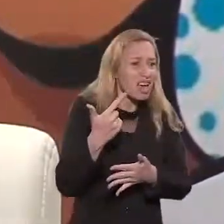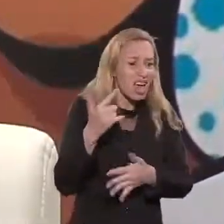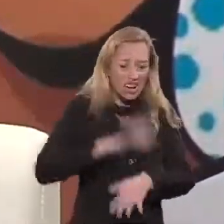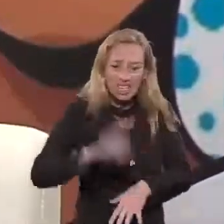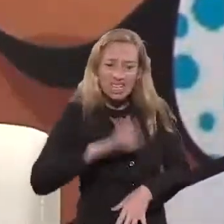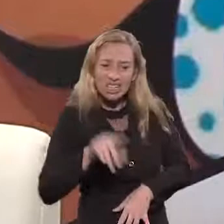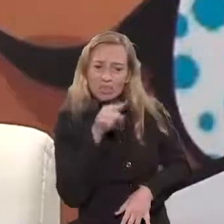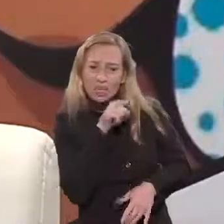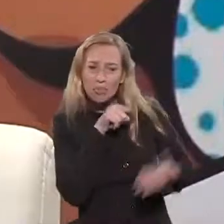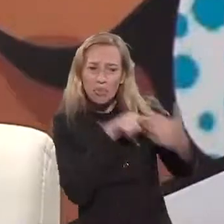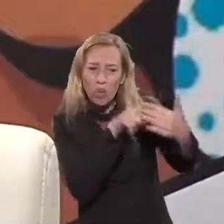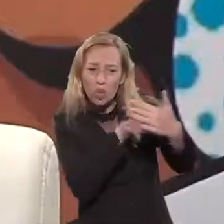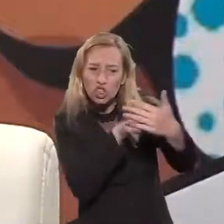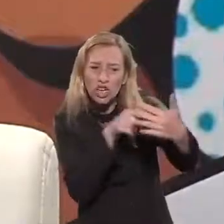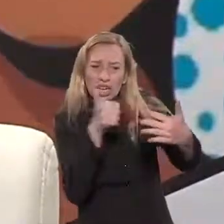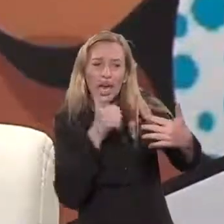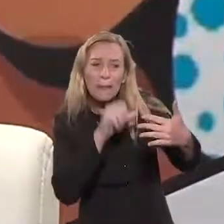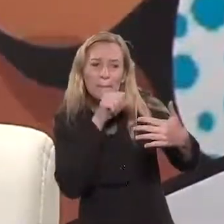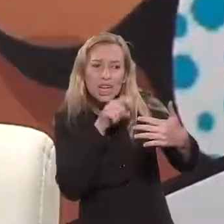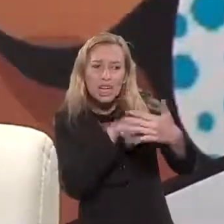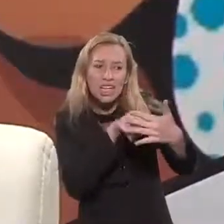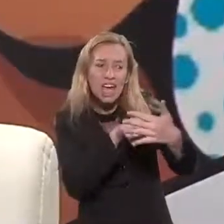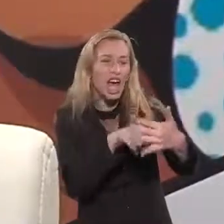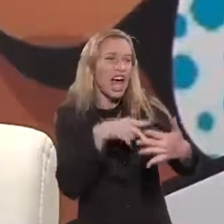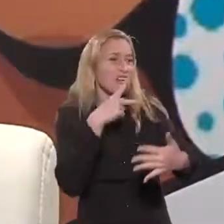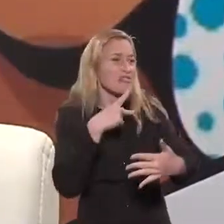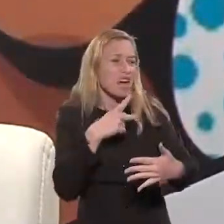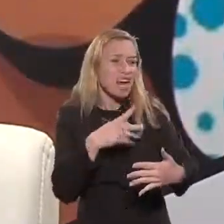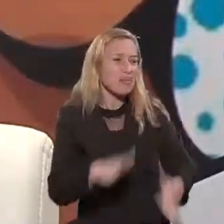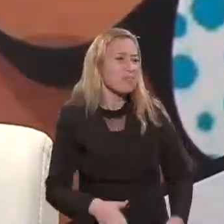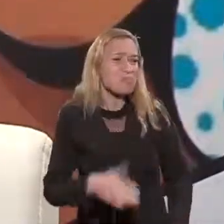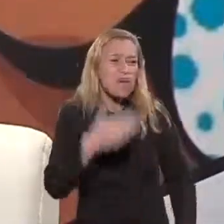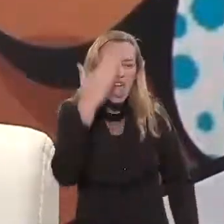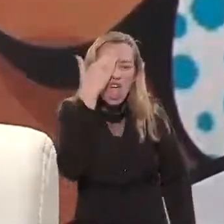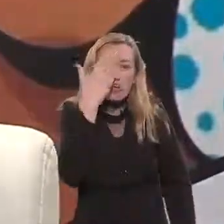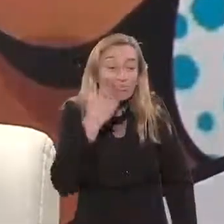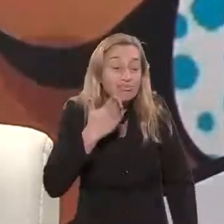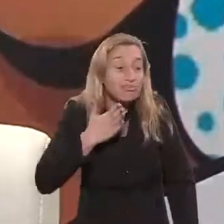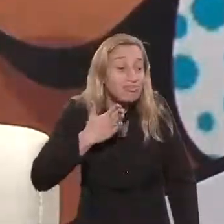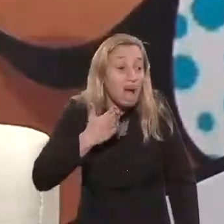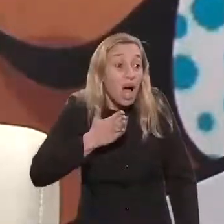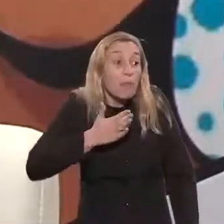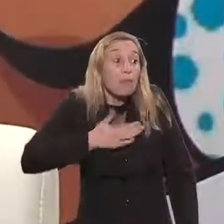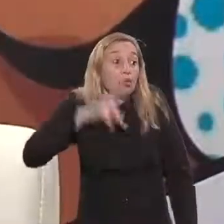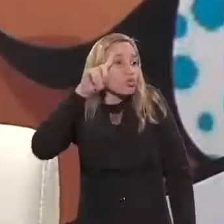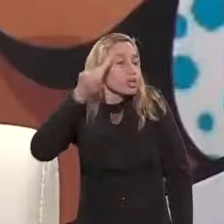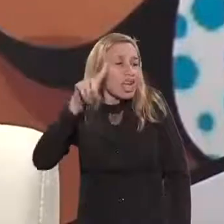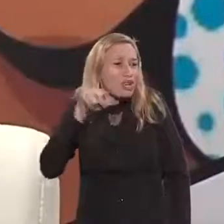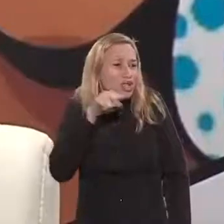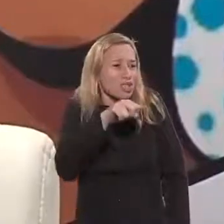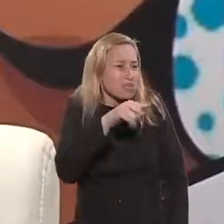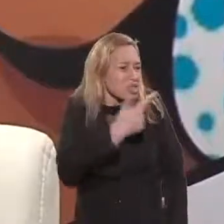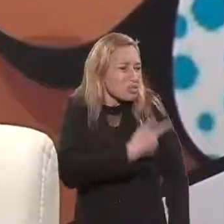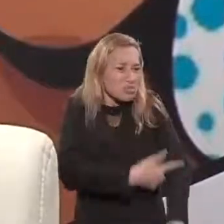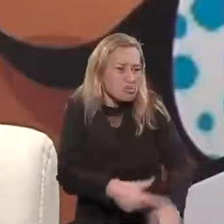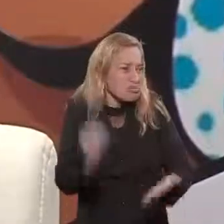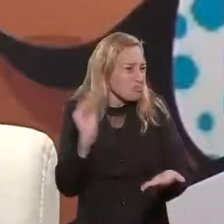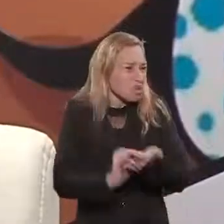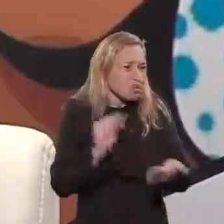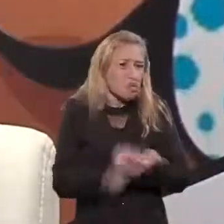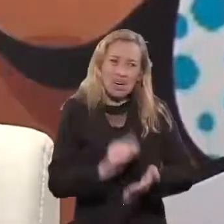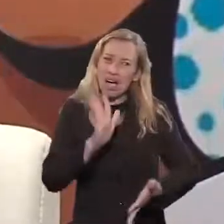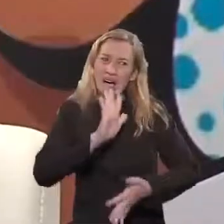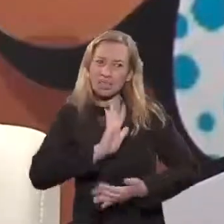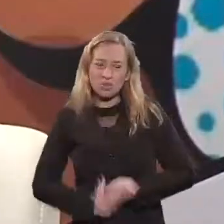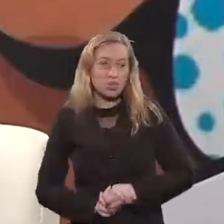você aponta a mãe da criança e diz: meu Deus, que menino mal educado, essa mãe... Não... Gente, ninguém imagina o que é a